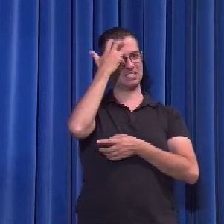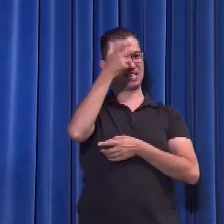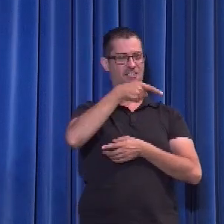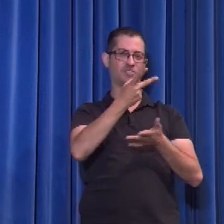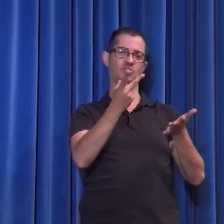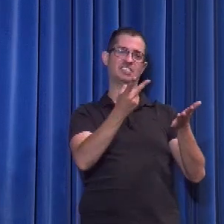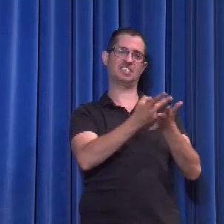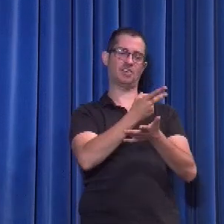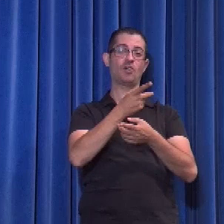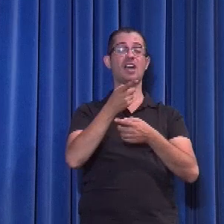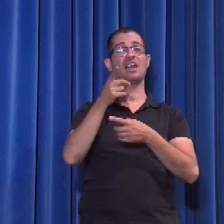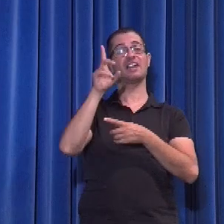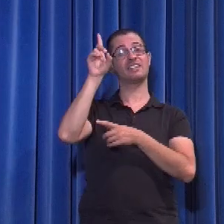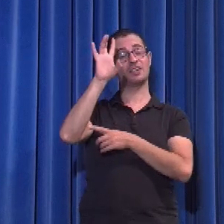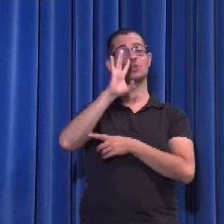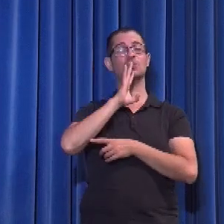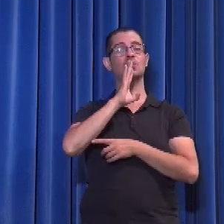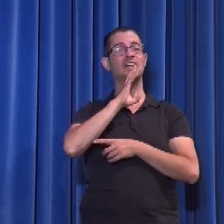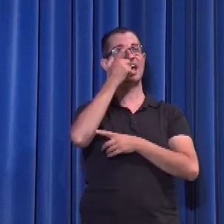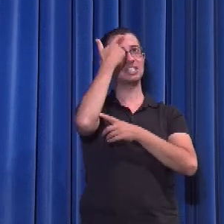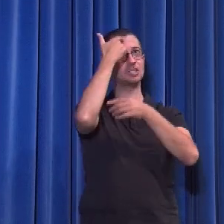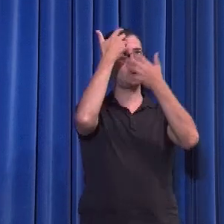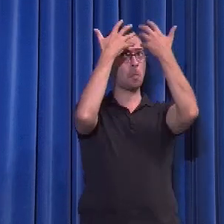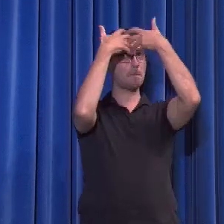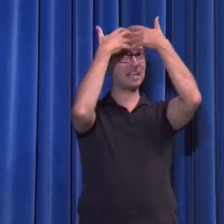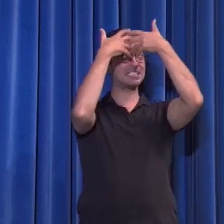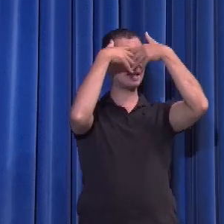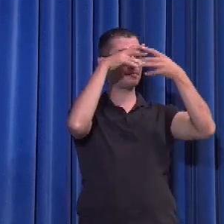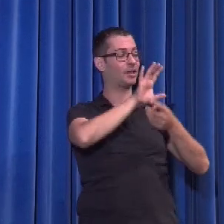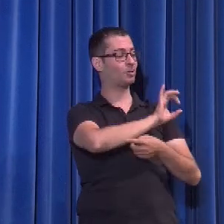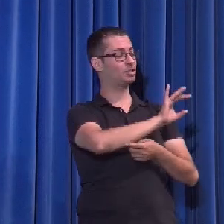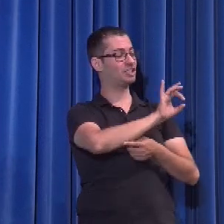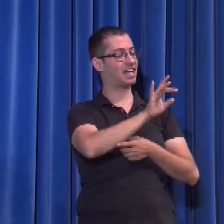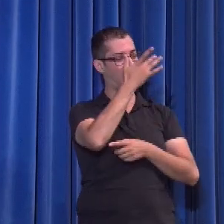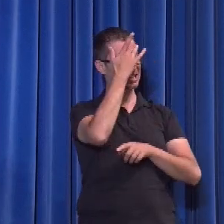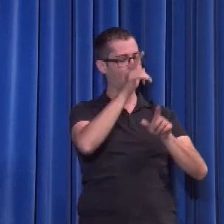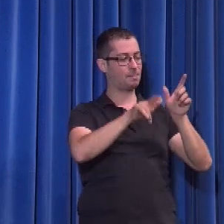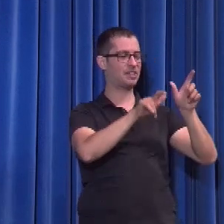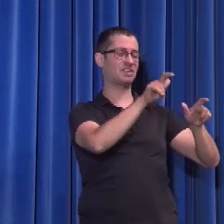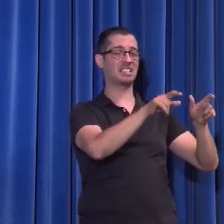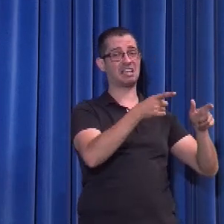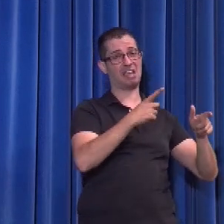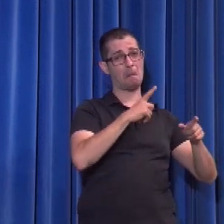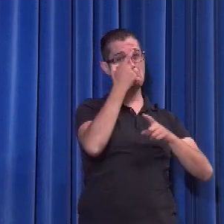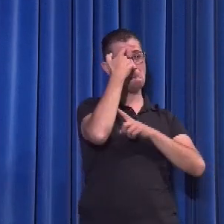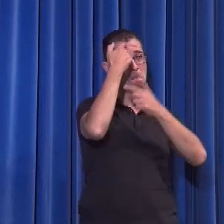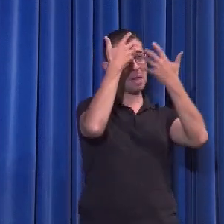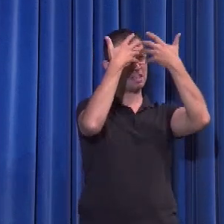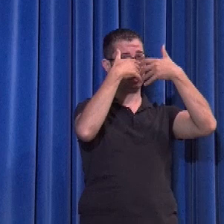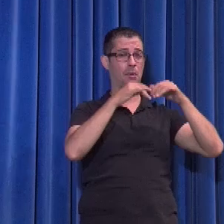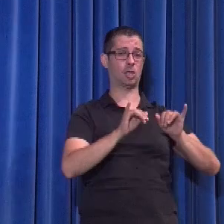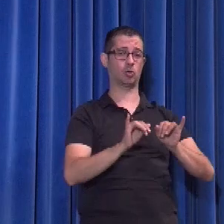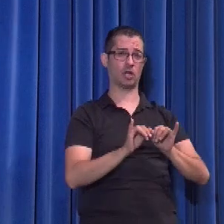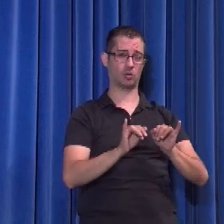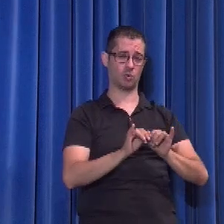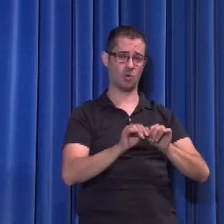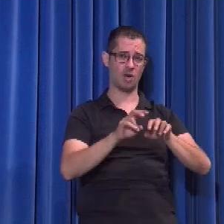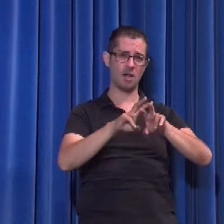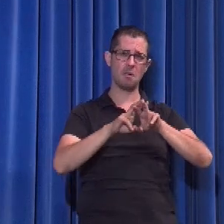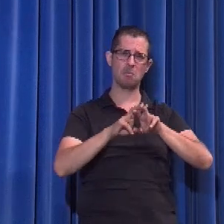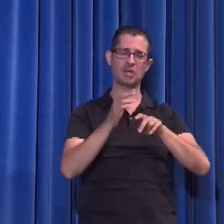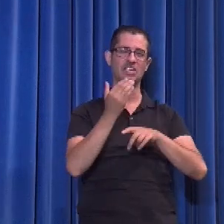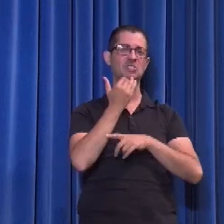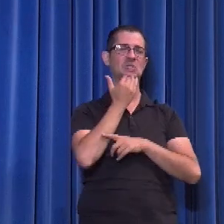Senhor conhece os pensamentos dos sábios, que são pensamentos vãos. Portanto, ninguém